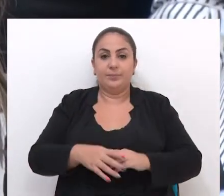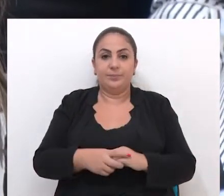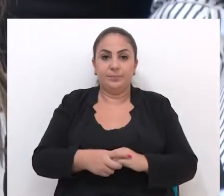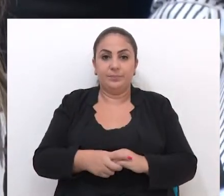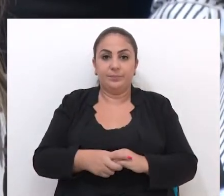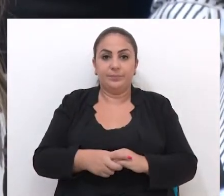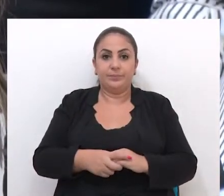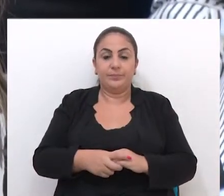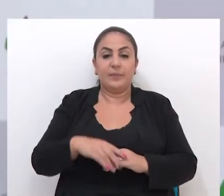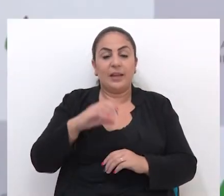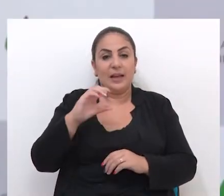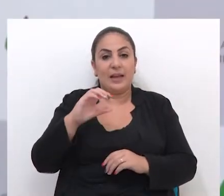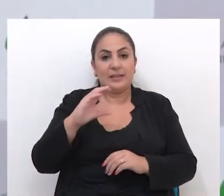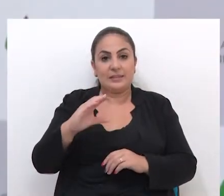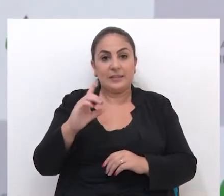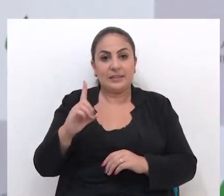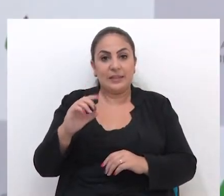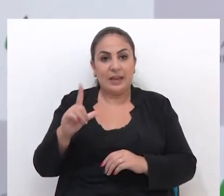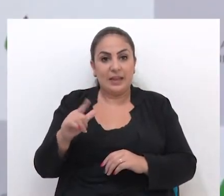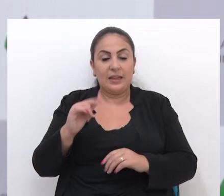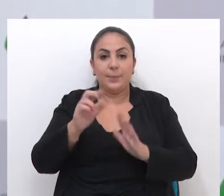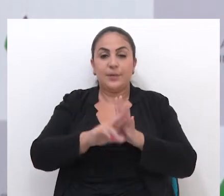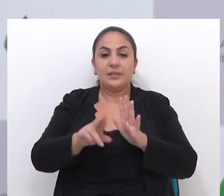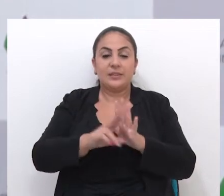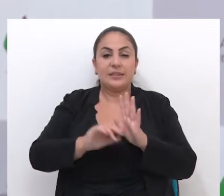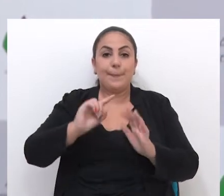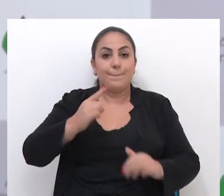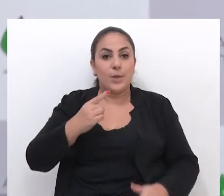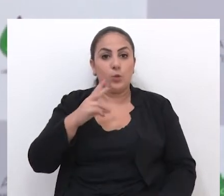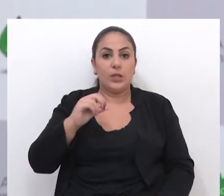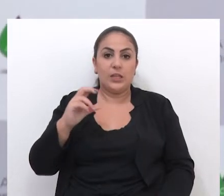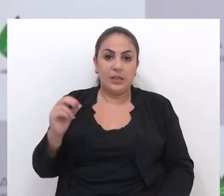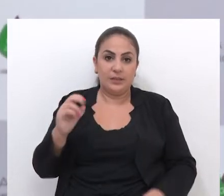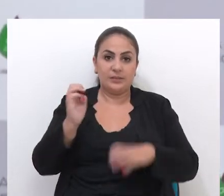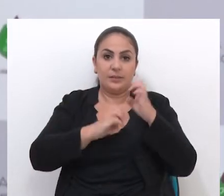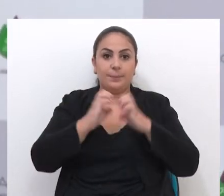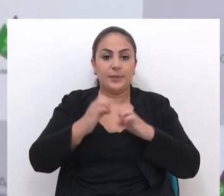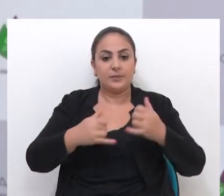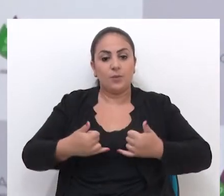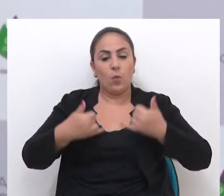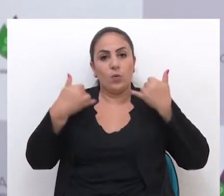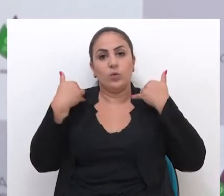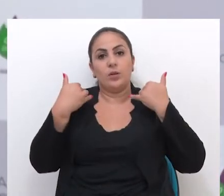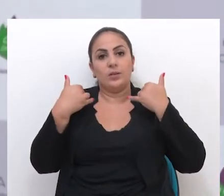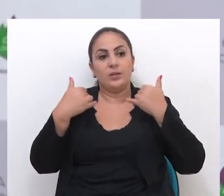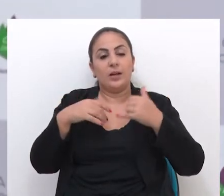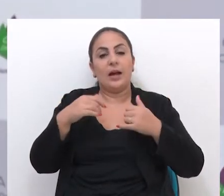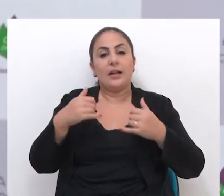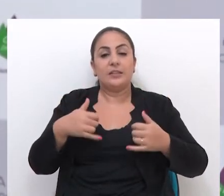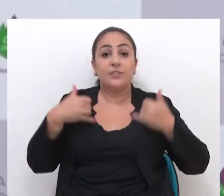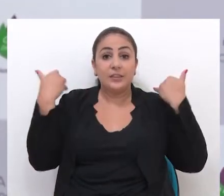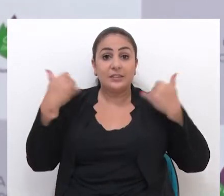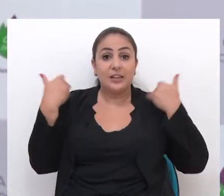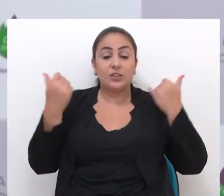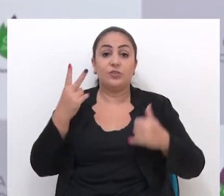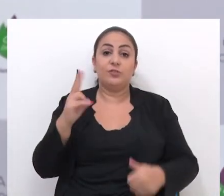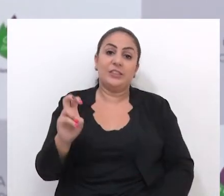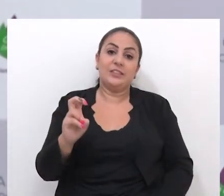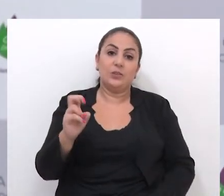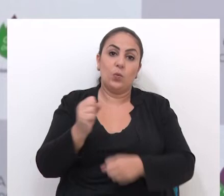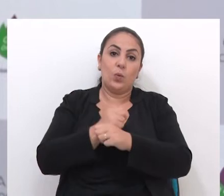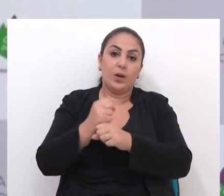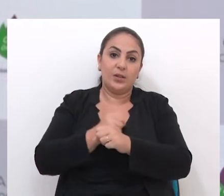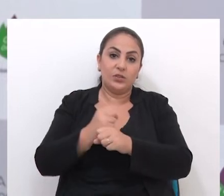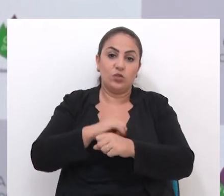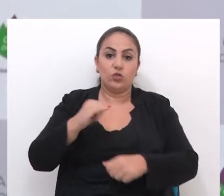representam o comércio. A CDL, que representa mais de 1.500 empresas, fica muito orgulhosa com o aniversário de 25 anos da